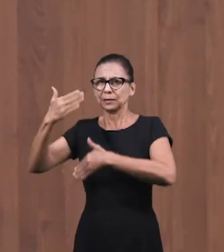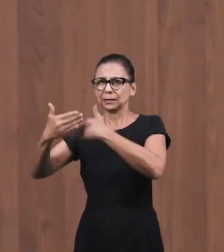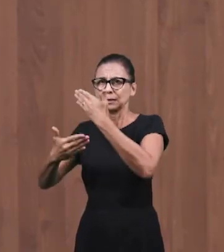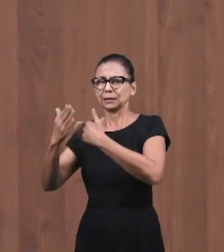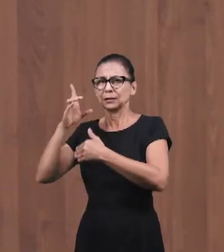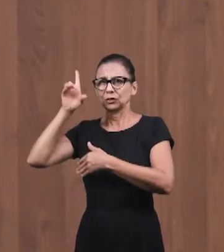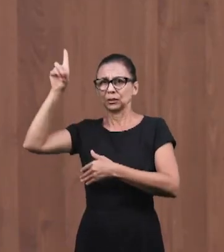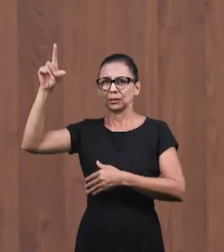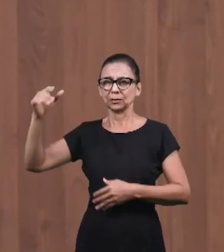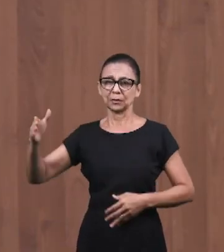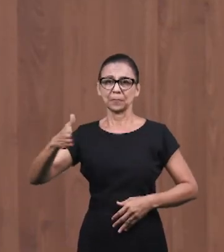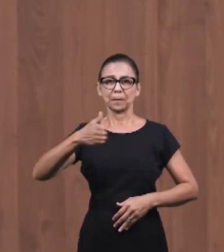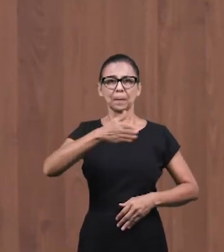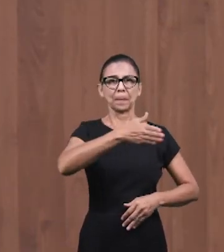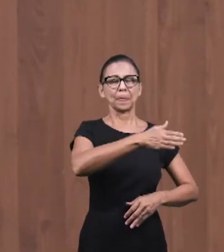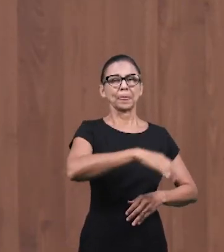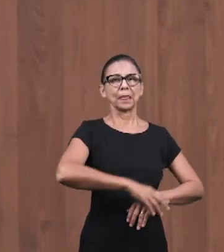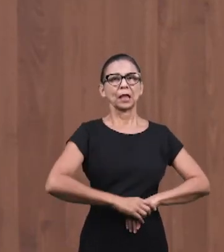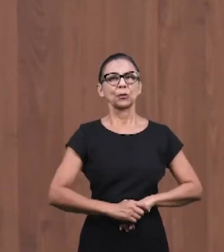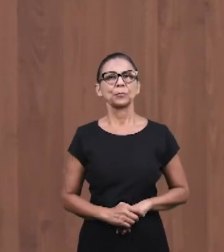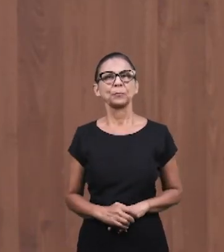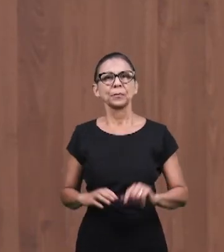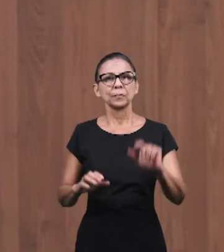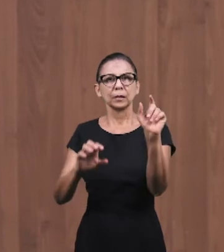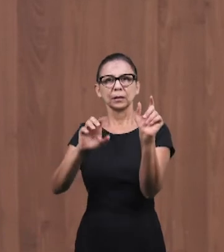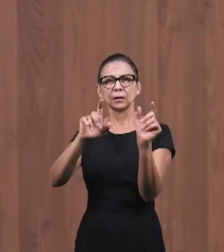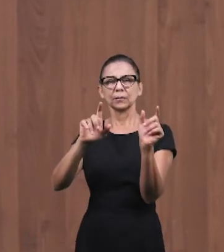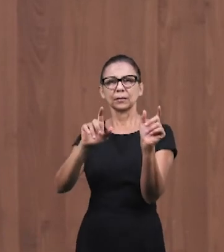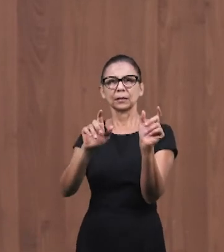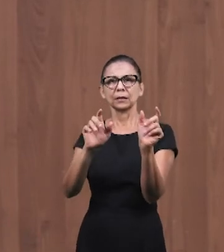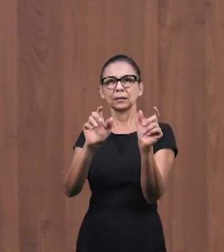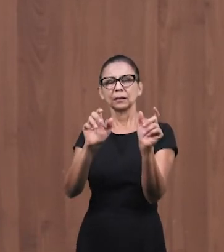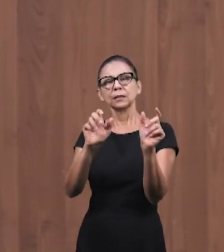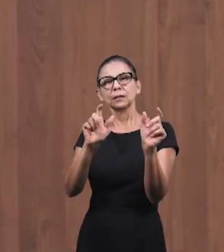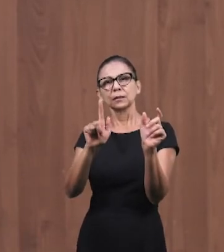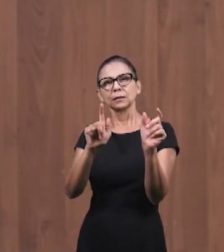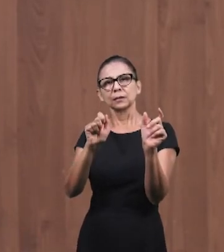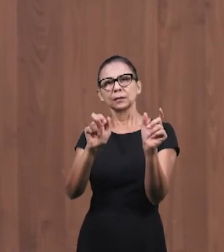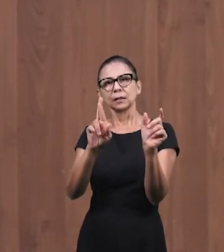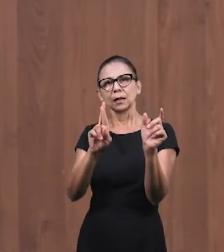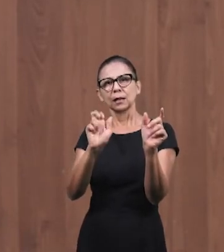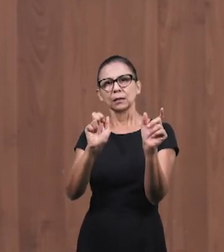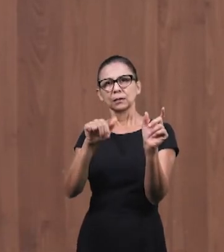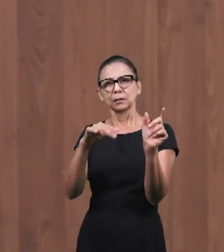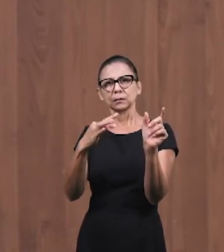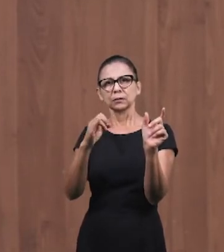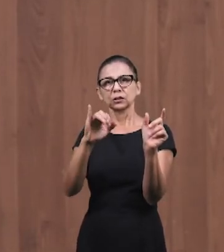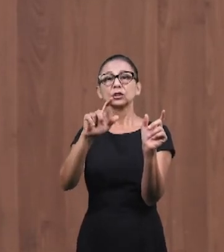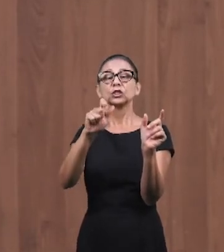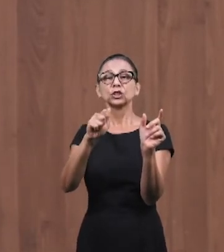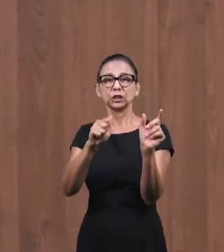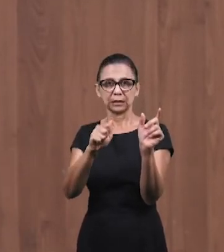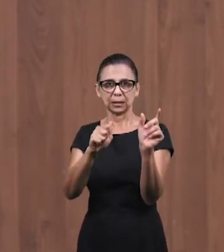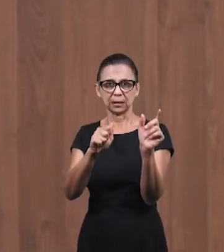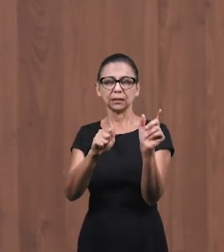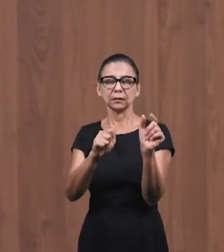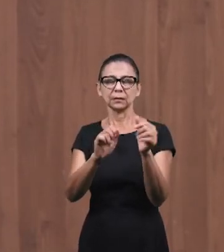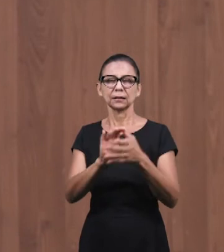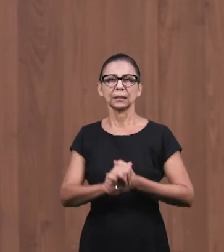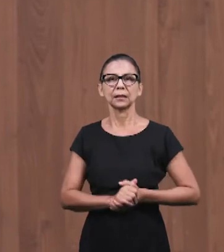Irmãos, eu quero pontificar aqui uma palavra usada pela Lara, que é a palavra garantia. Então, 1 Timóteo, capítulo 1, verso 4, nos